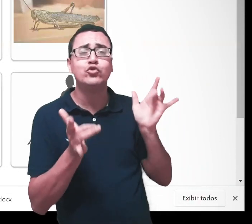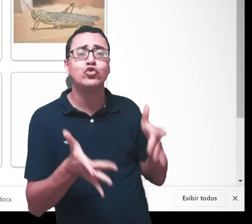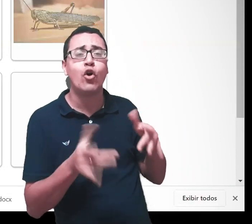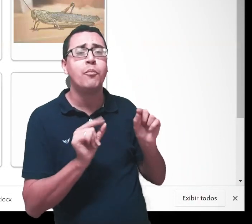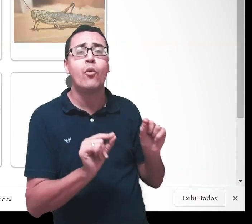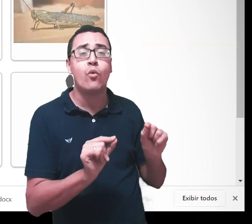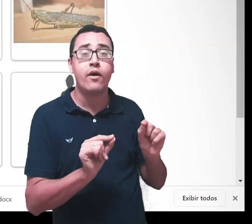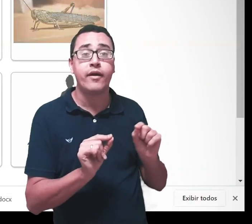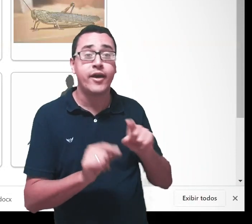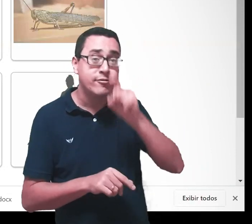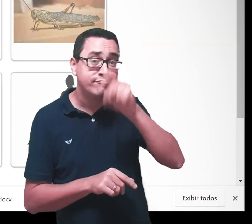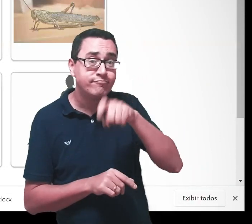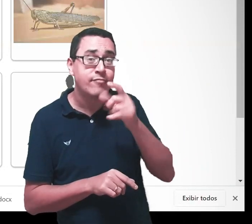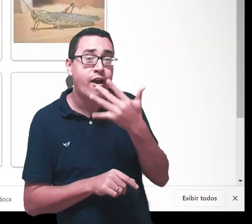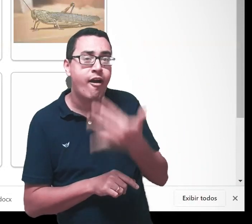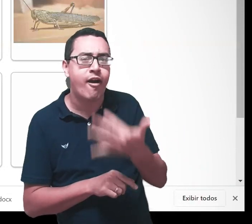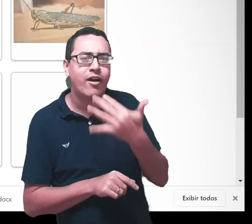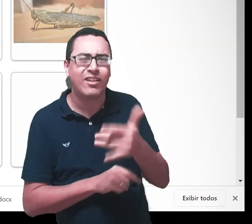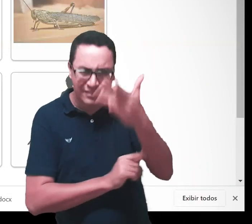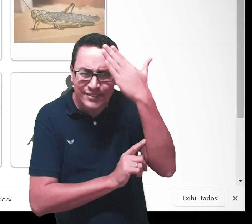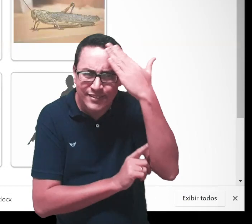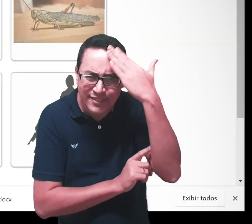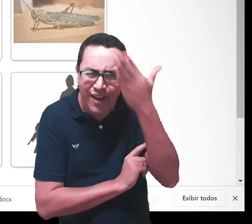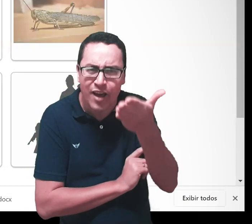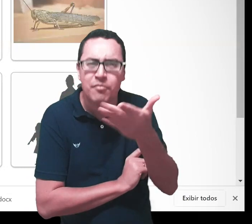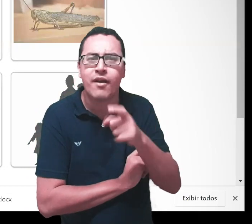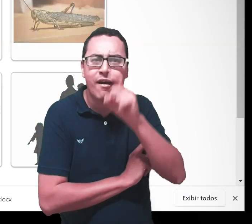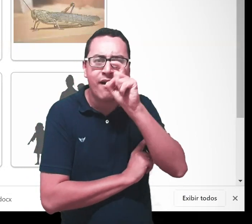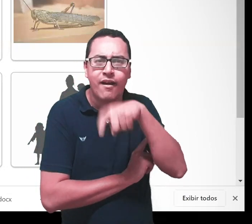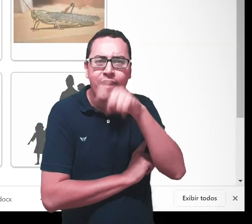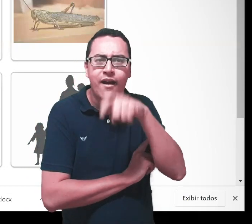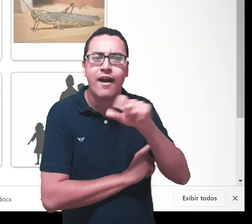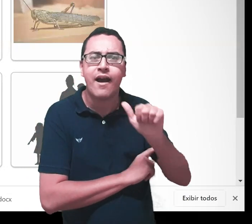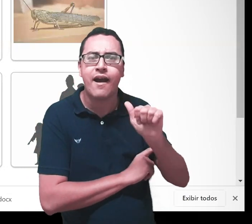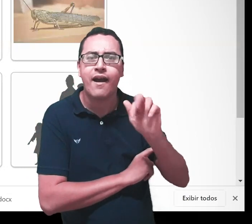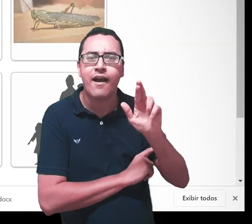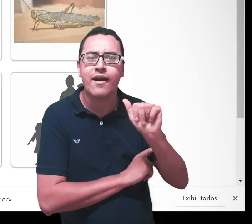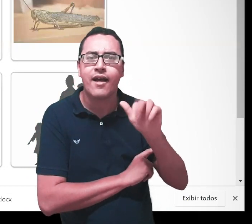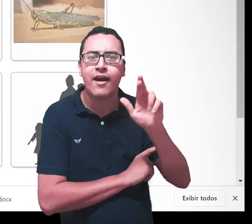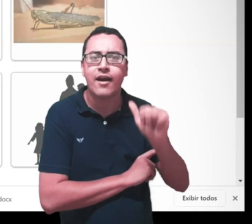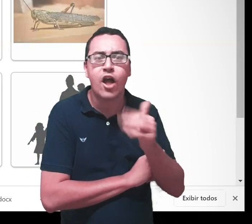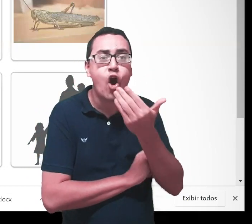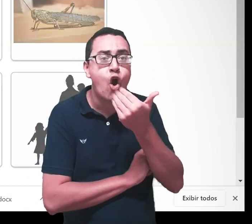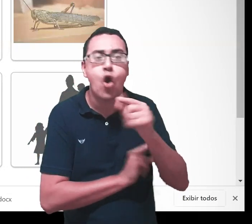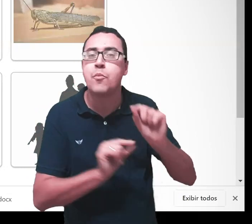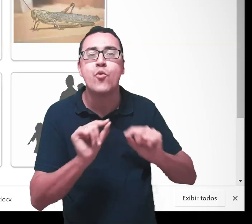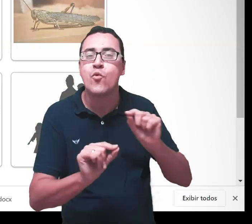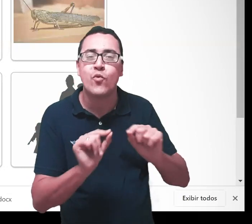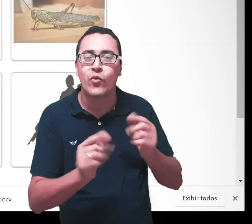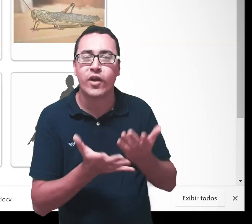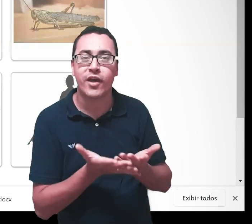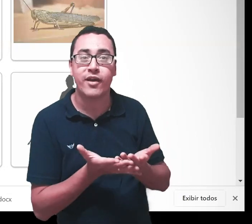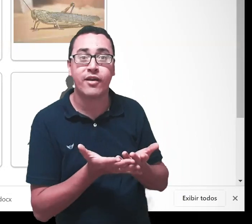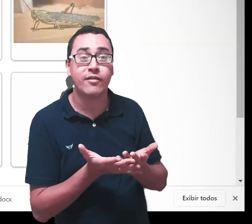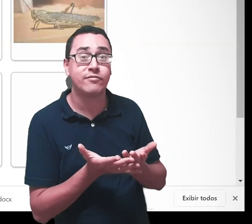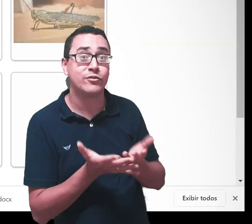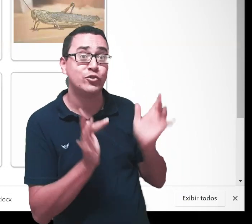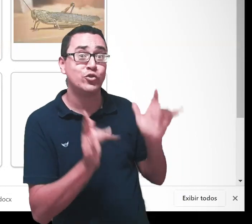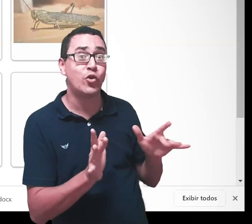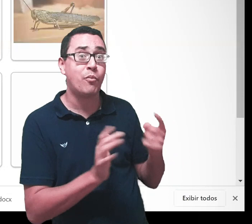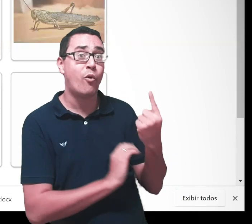que será que as araras comem? Você tem alguma ideia? Vamos ver, né? Sobrou a última carta